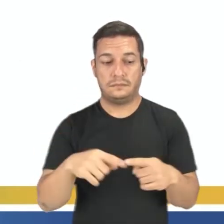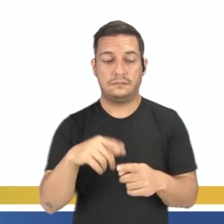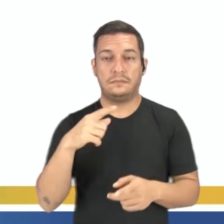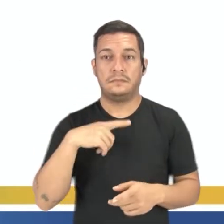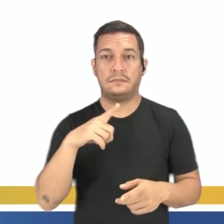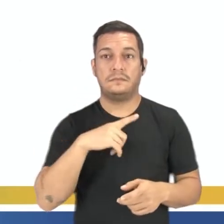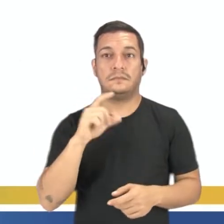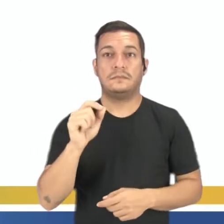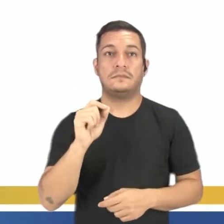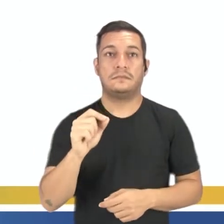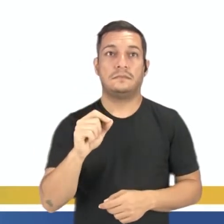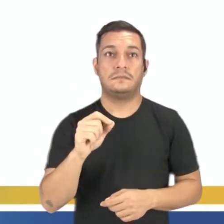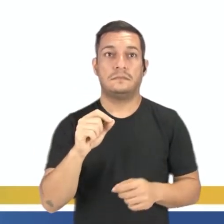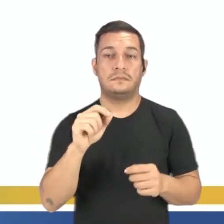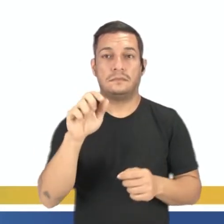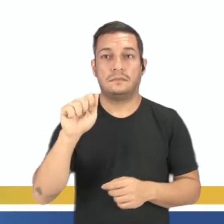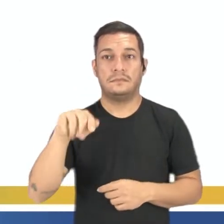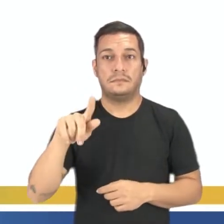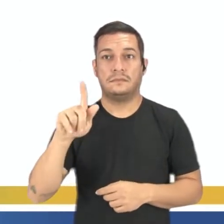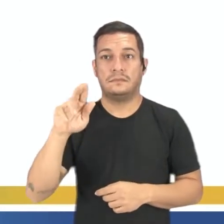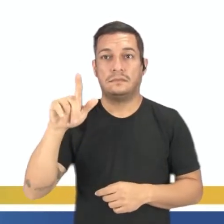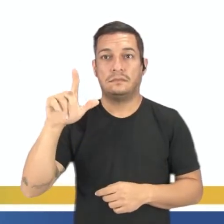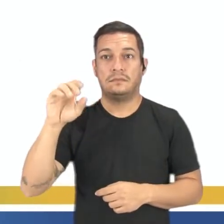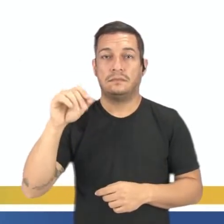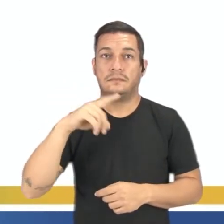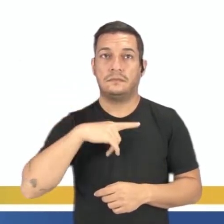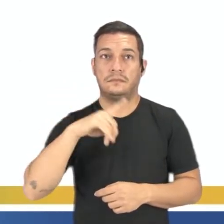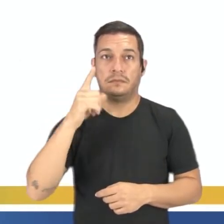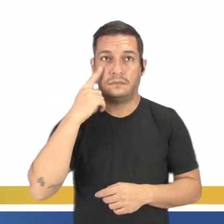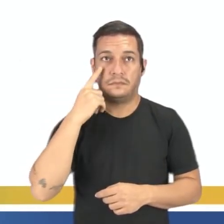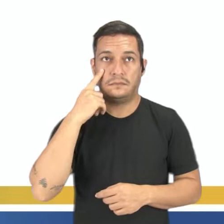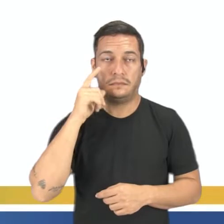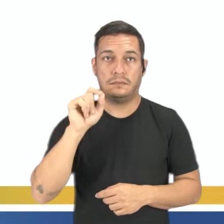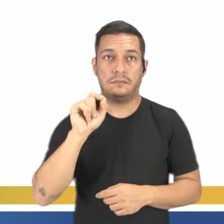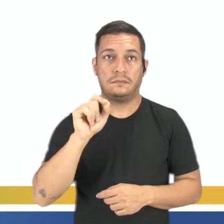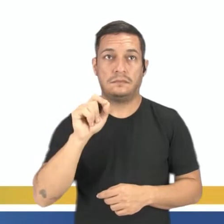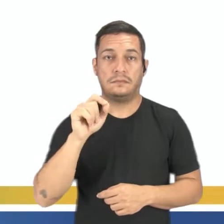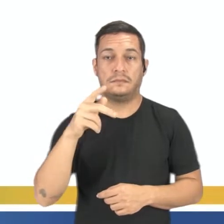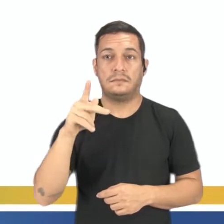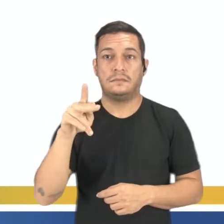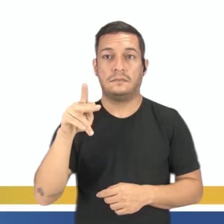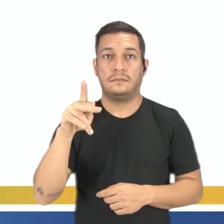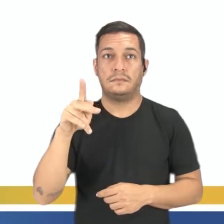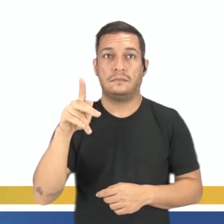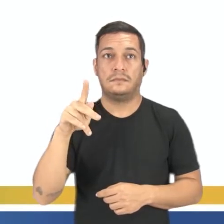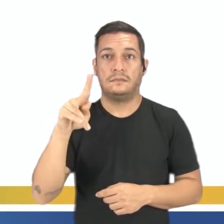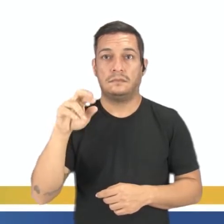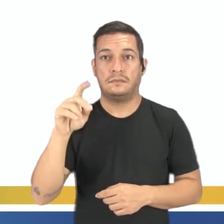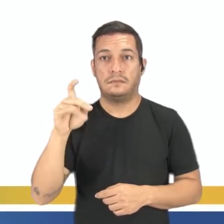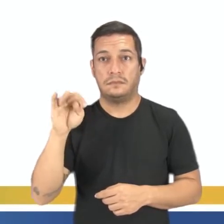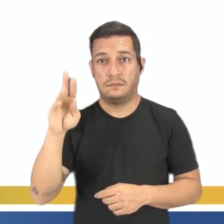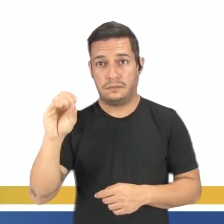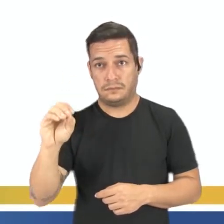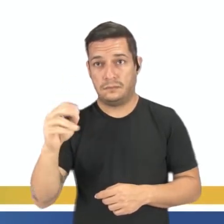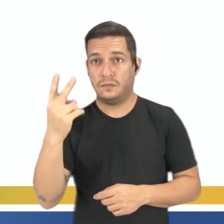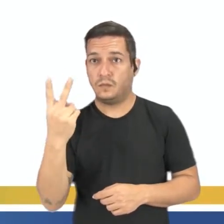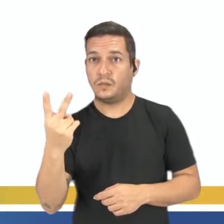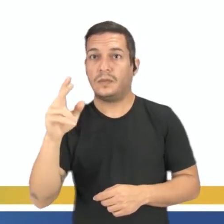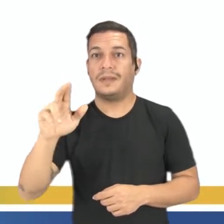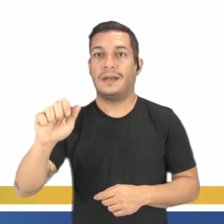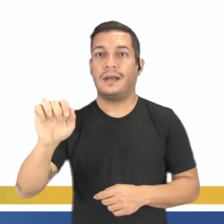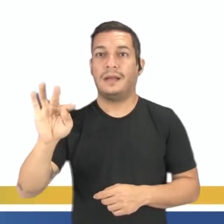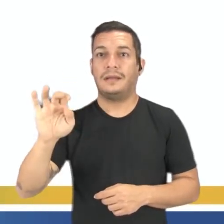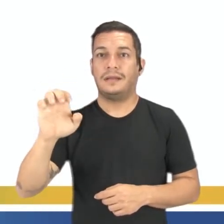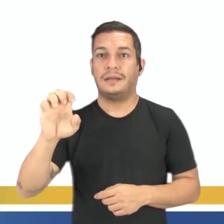mesmo possui um ângulo, vem a ser o produto dos dois catetos, ou seja,